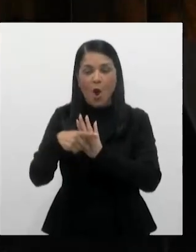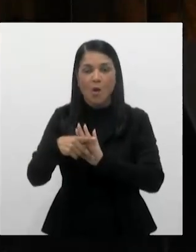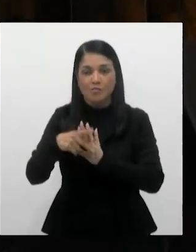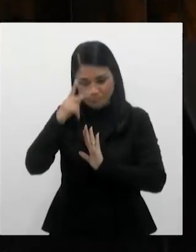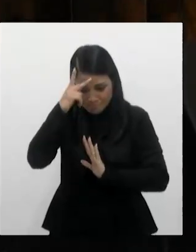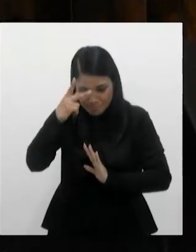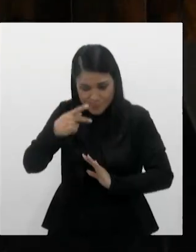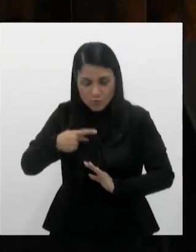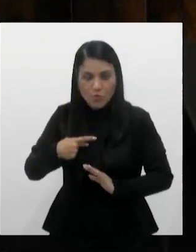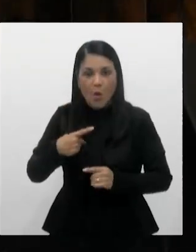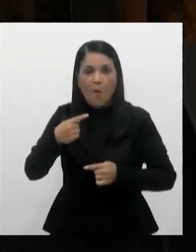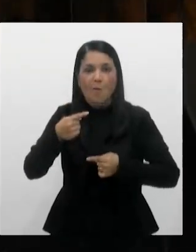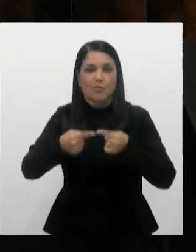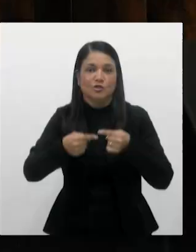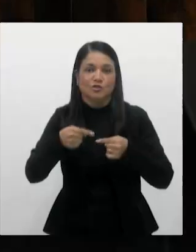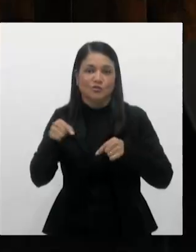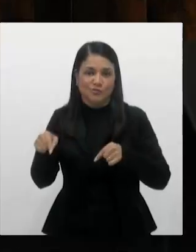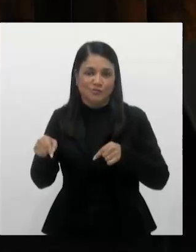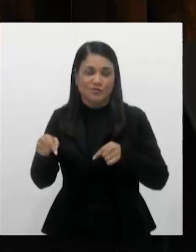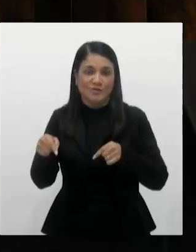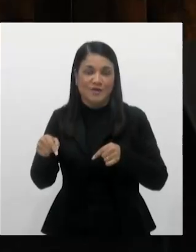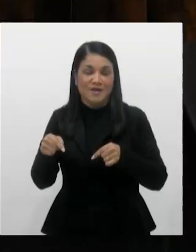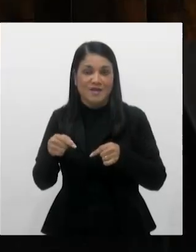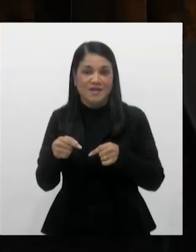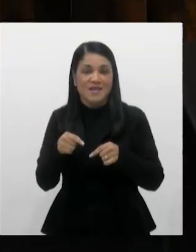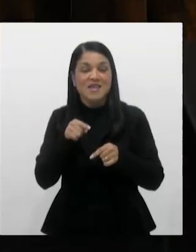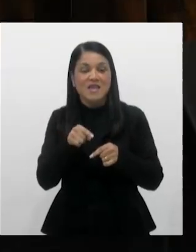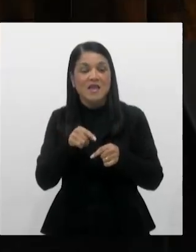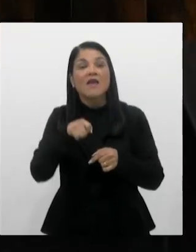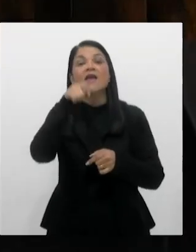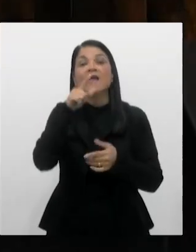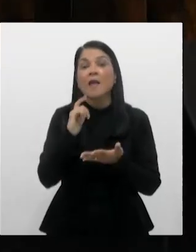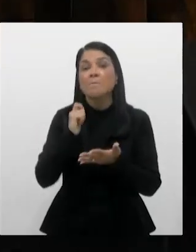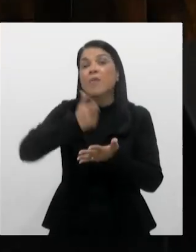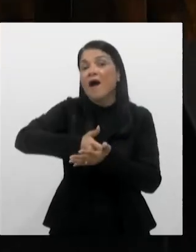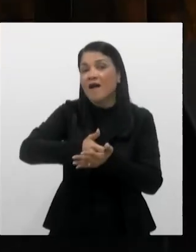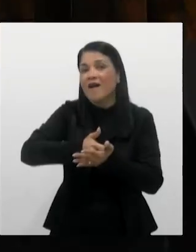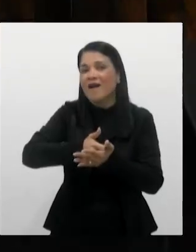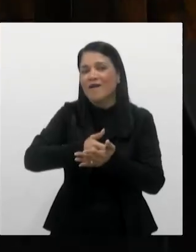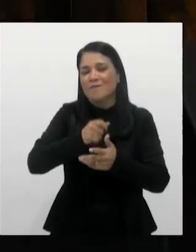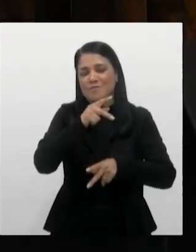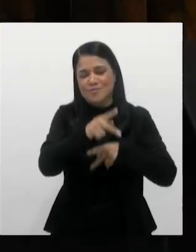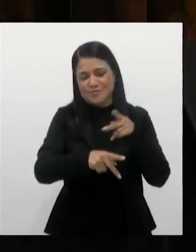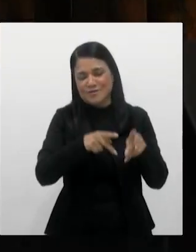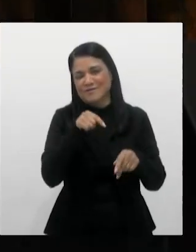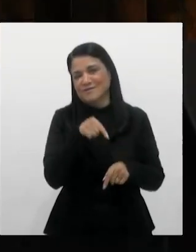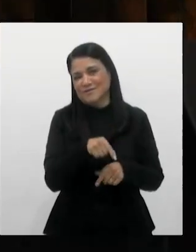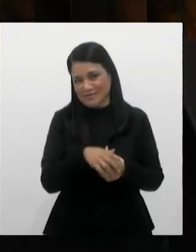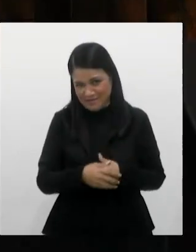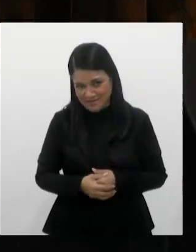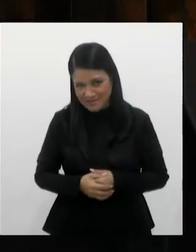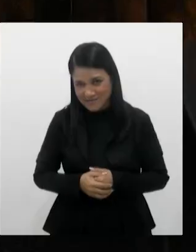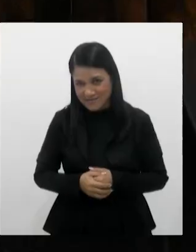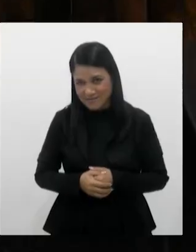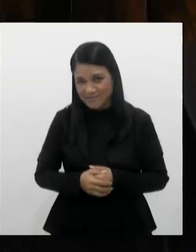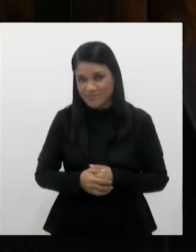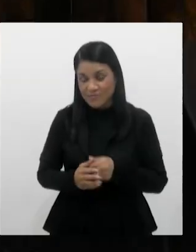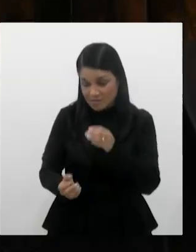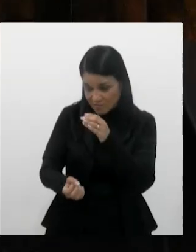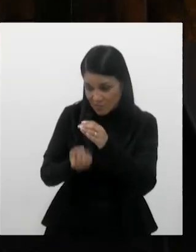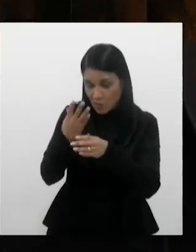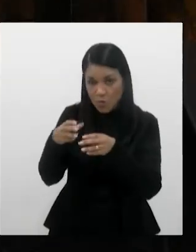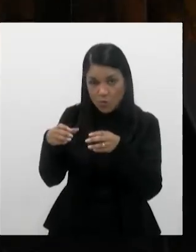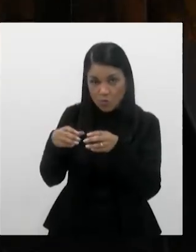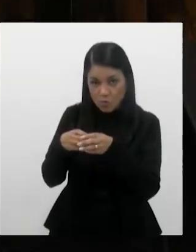a conta para o contribuinte pagar, pô. É isso mesmo. Ele criou a Força Municipal de